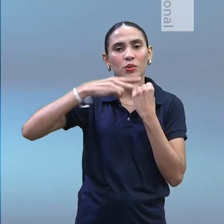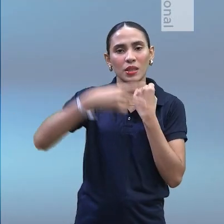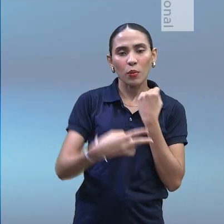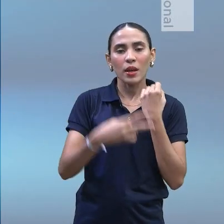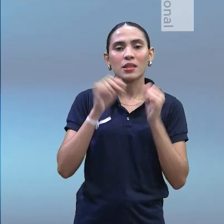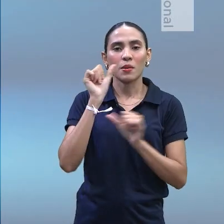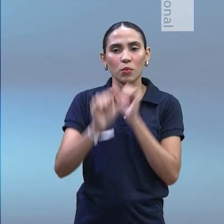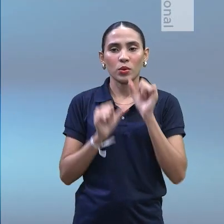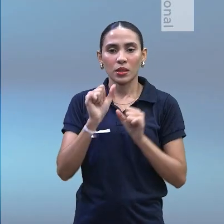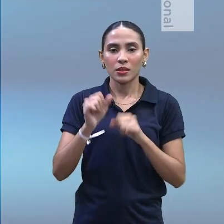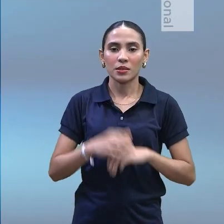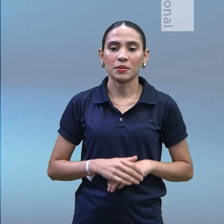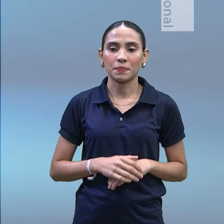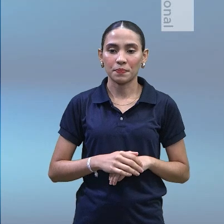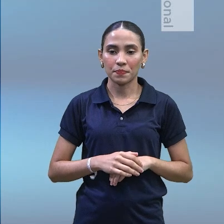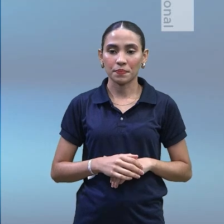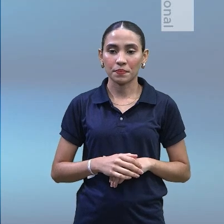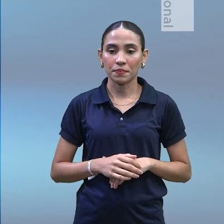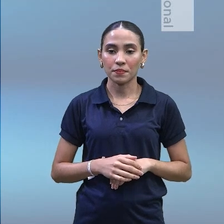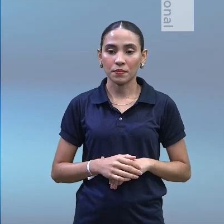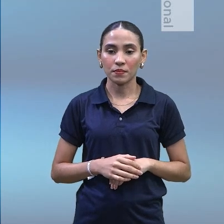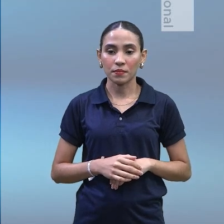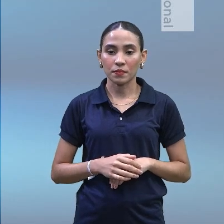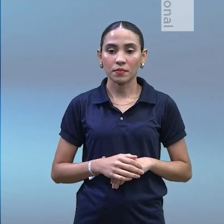mudança. E